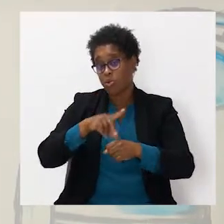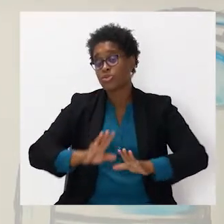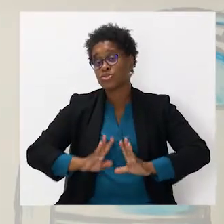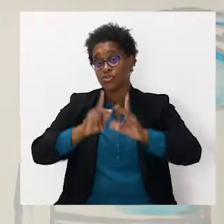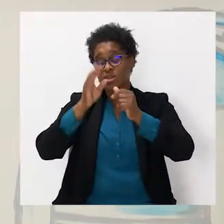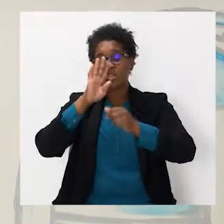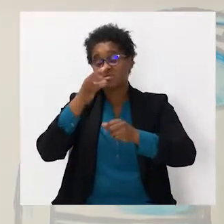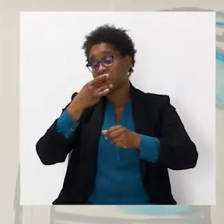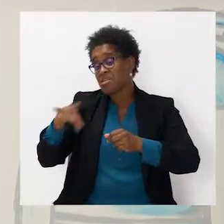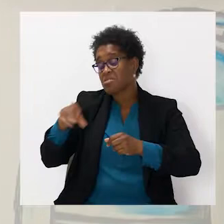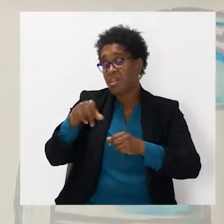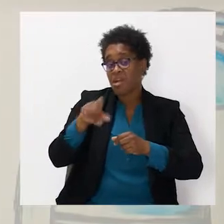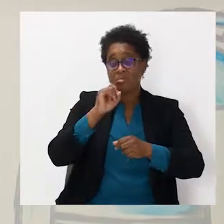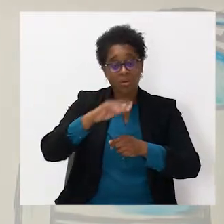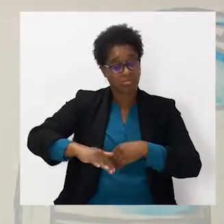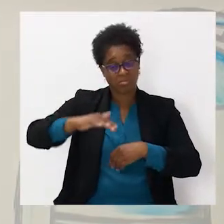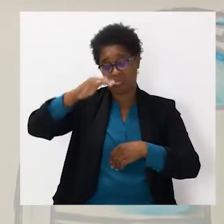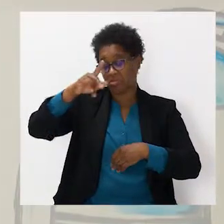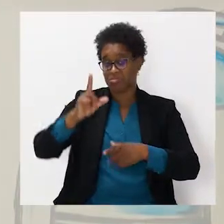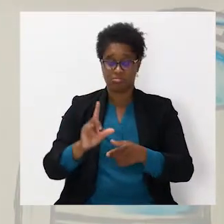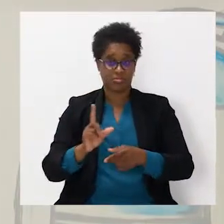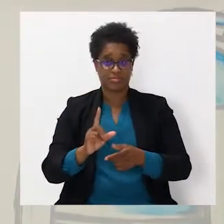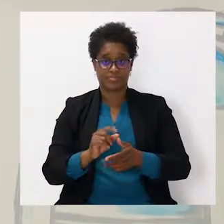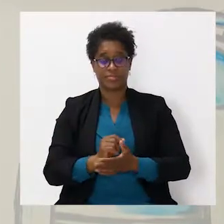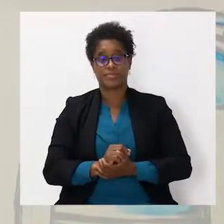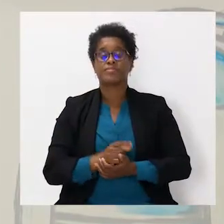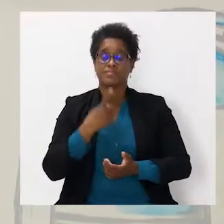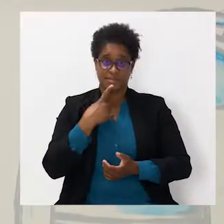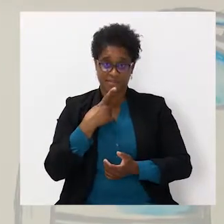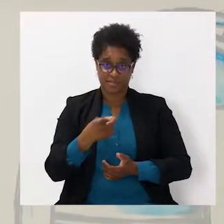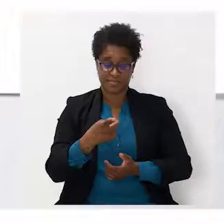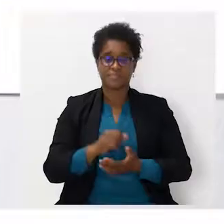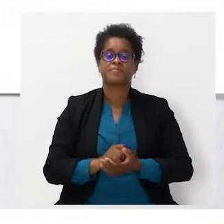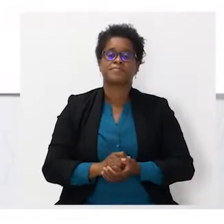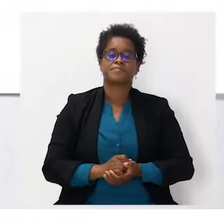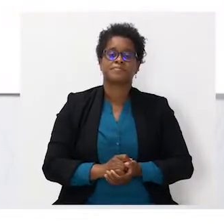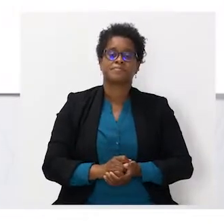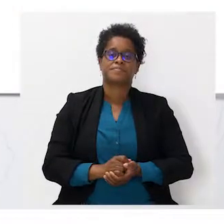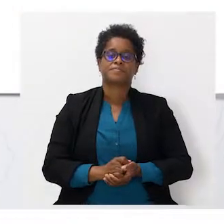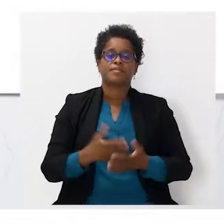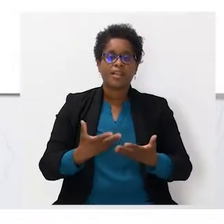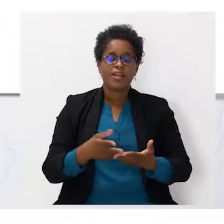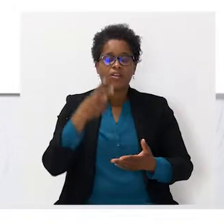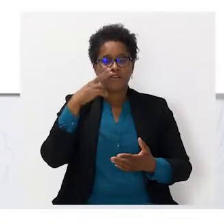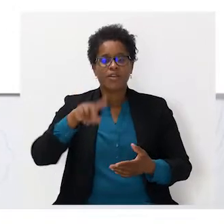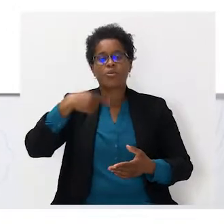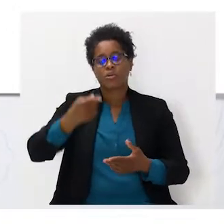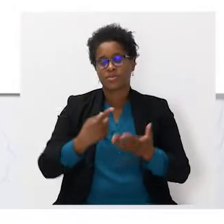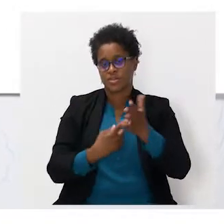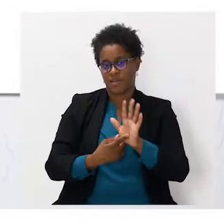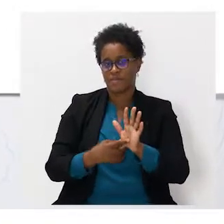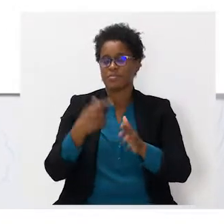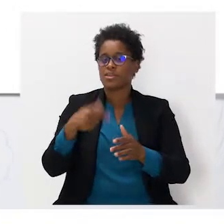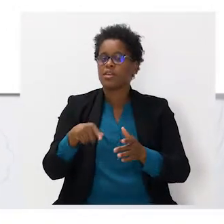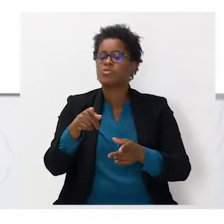deixarmos lá, pode não dar garantia de produção, certo? Bem, vamos ver outro exemplo. O que é